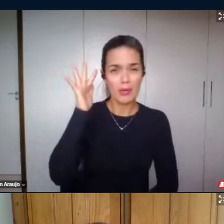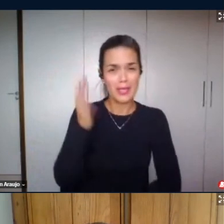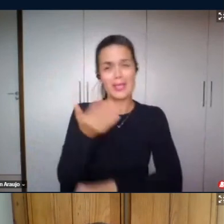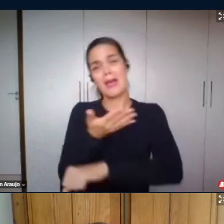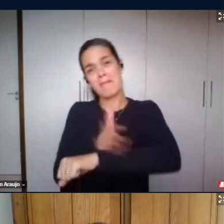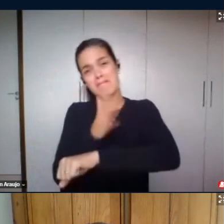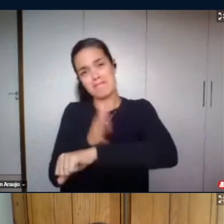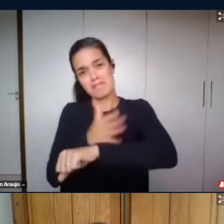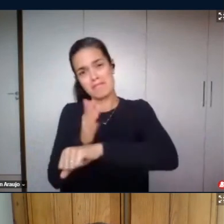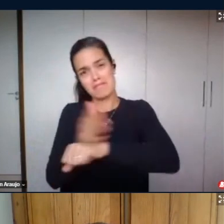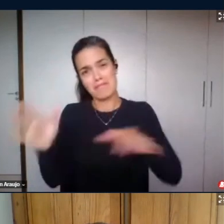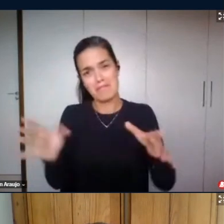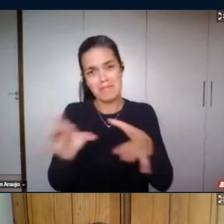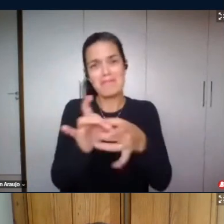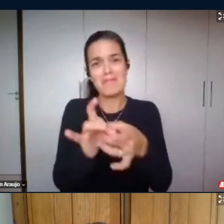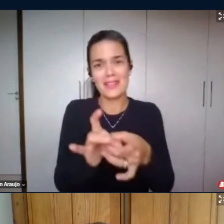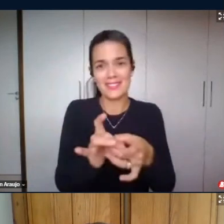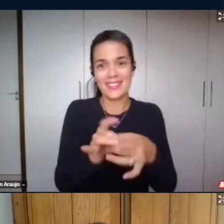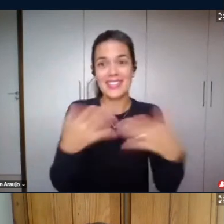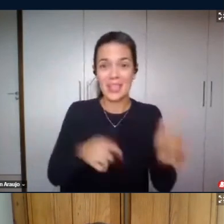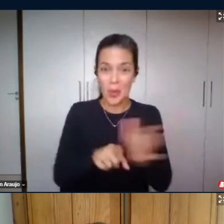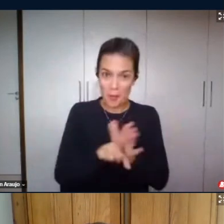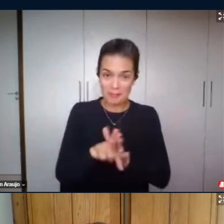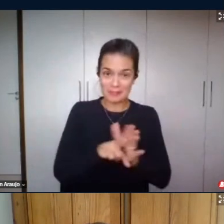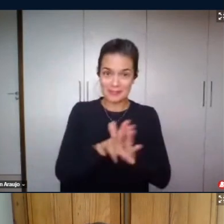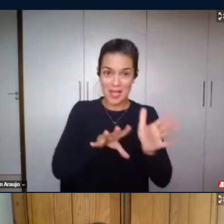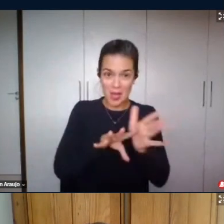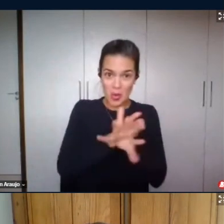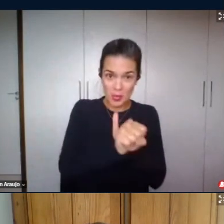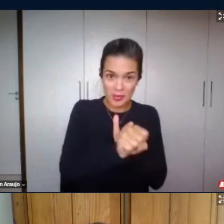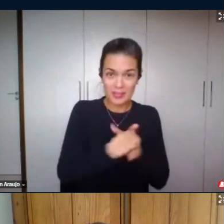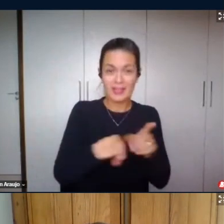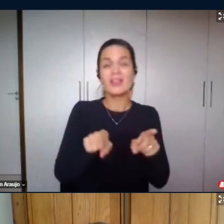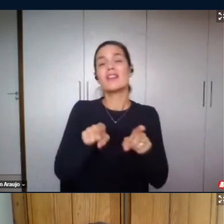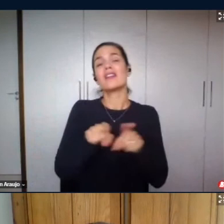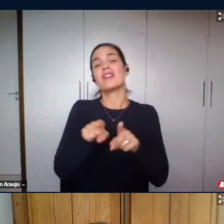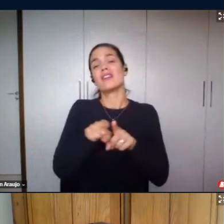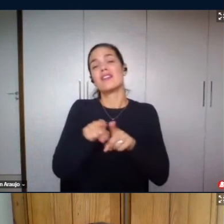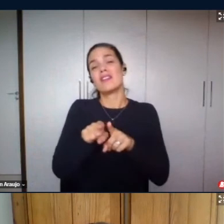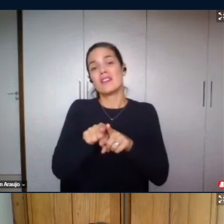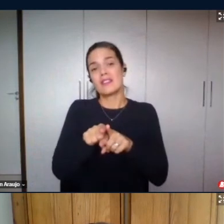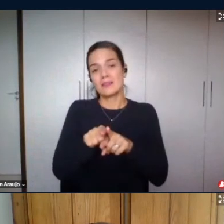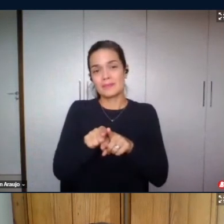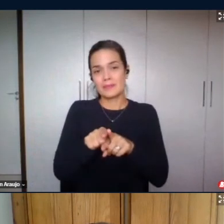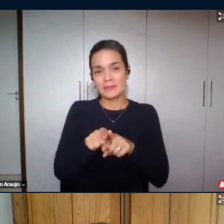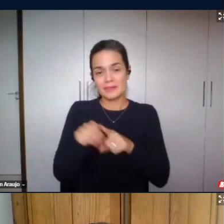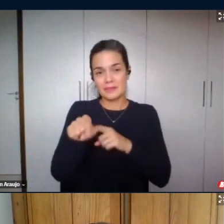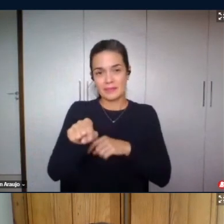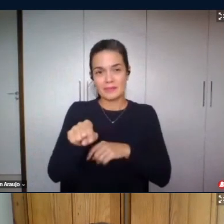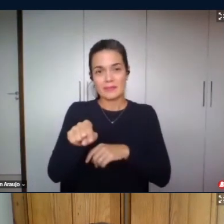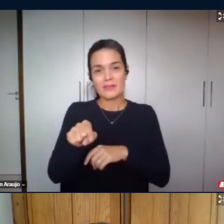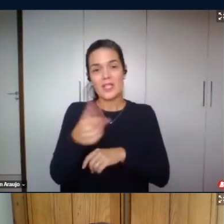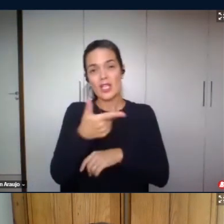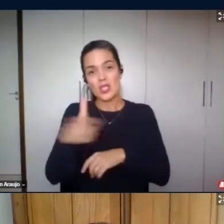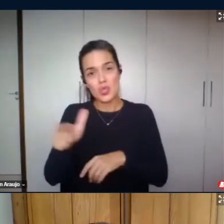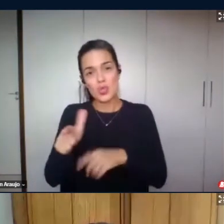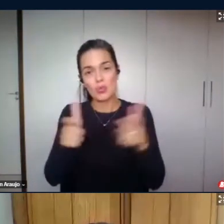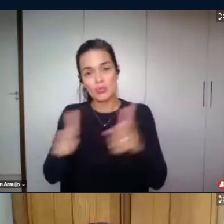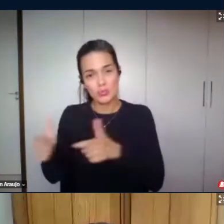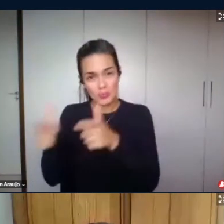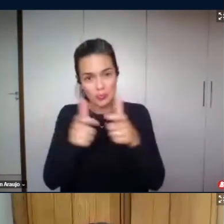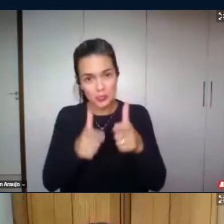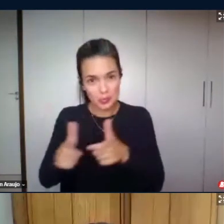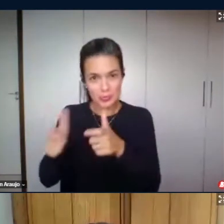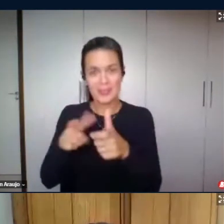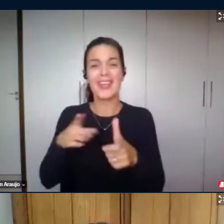a gente verifica que as pesquisas do LabLibras e do Centro Lexiterme sob a coordenação da professora Enilde, estão gerando muitos